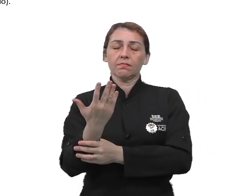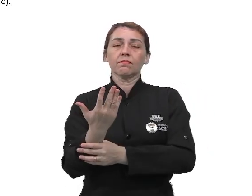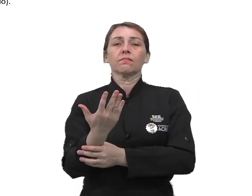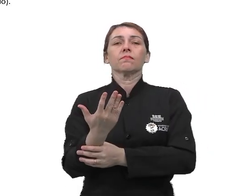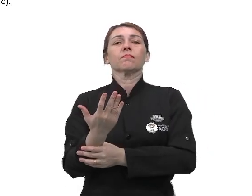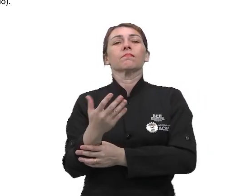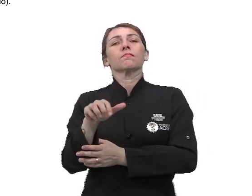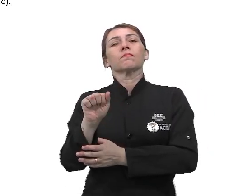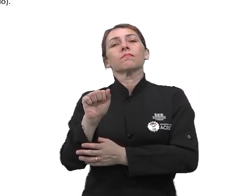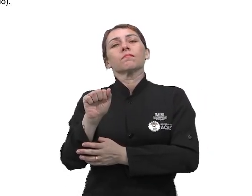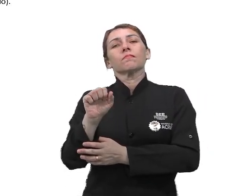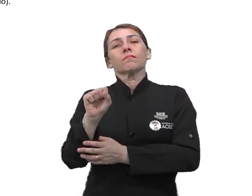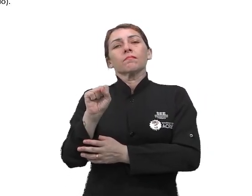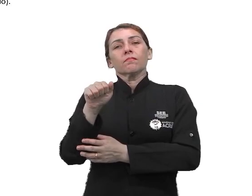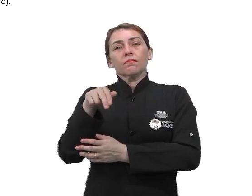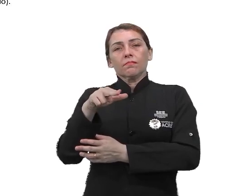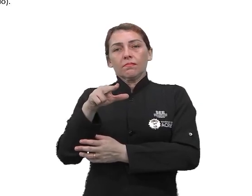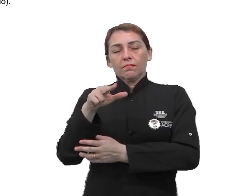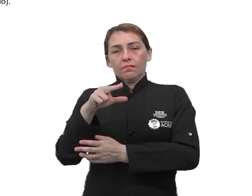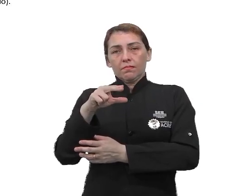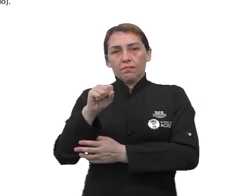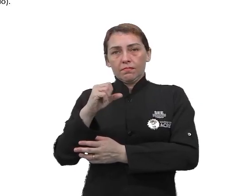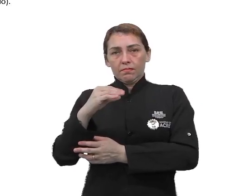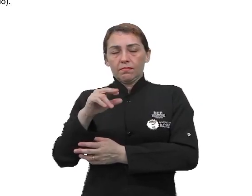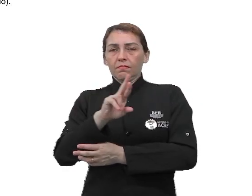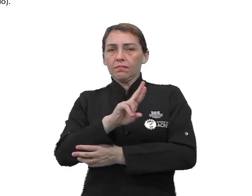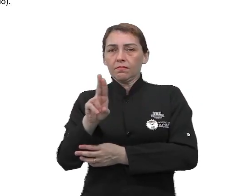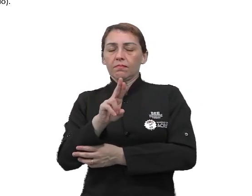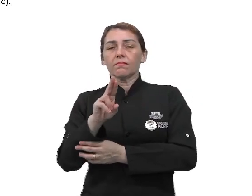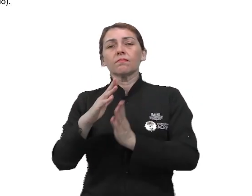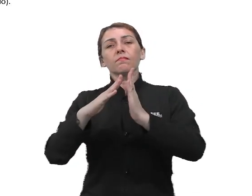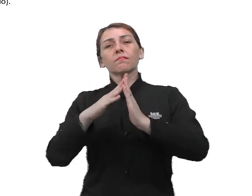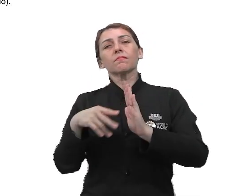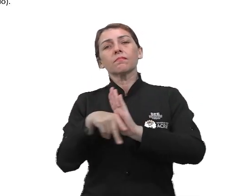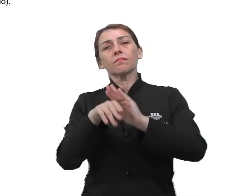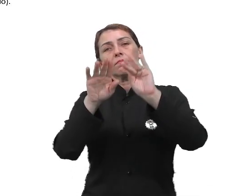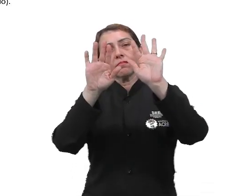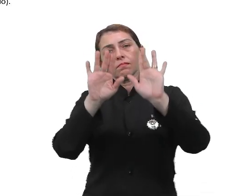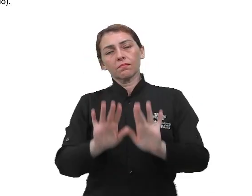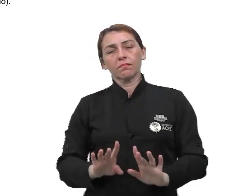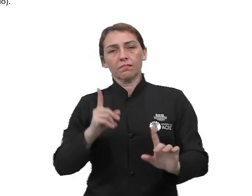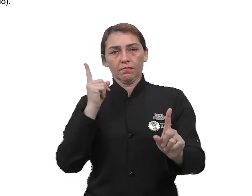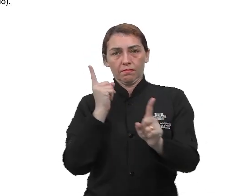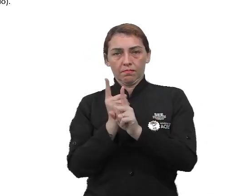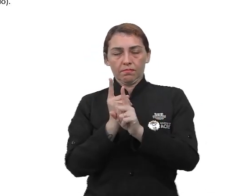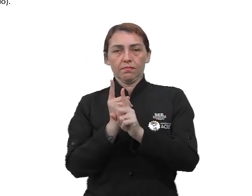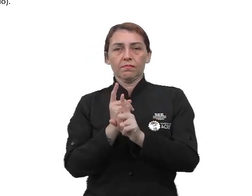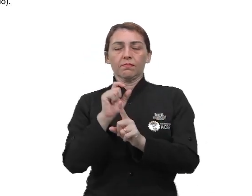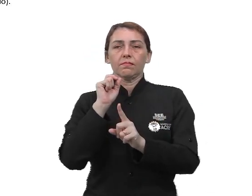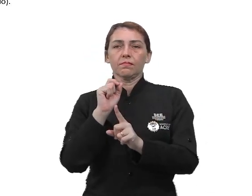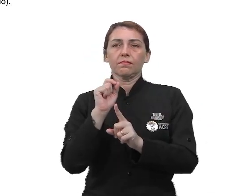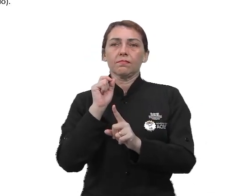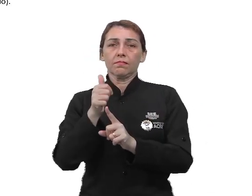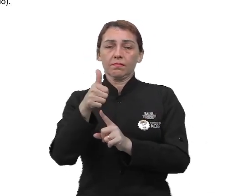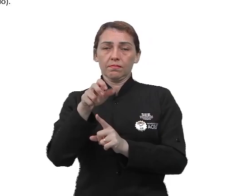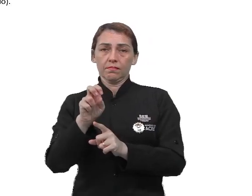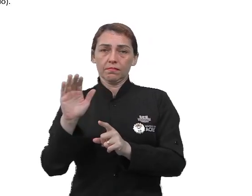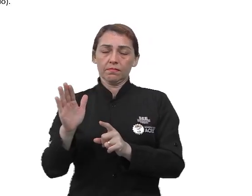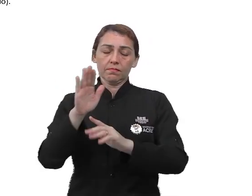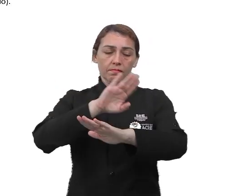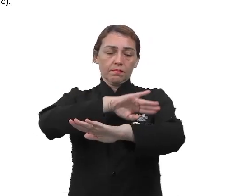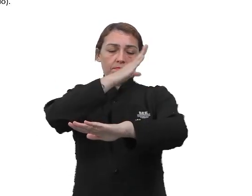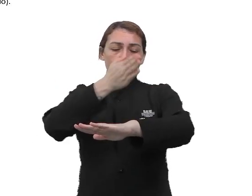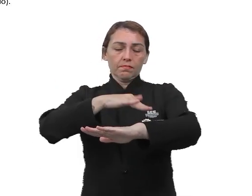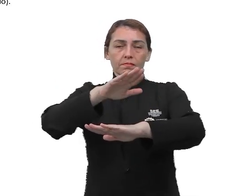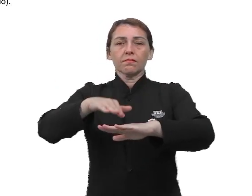sânscrito, comum na região, seu nome quer dizer morada da neve. É possível encontrar nessa cordilheira as 15 maiores montanhas